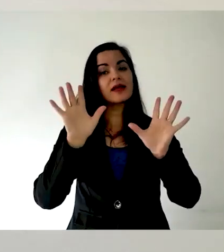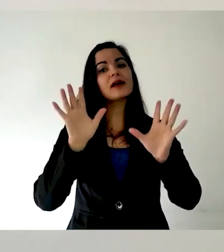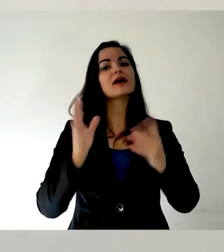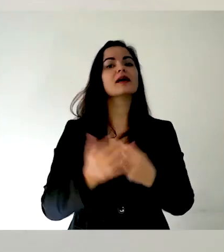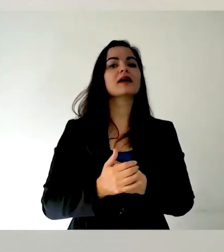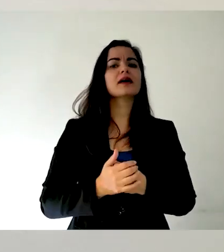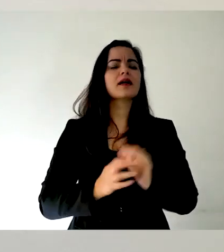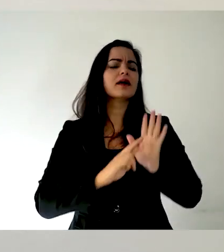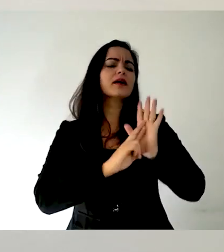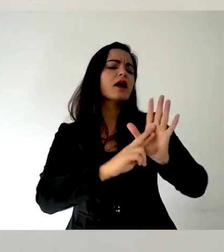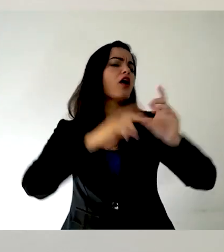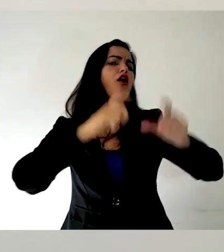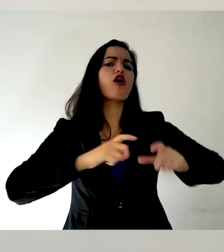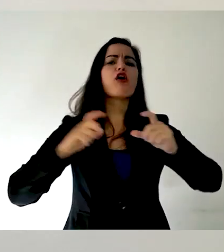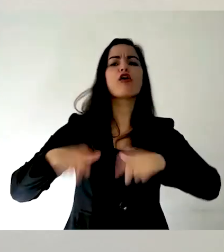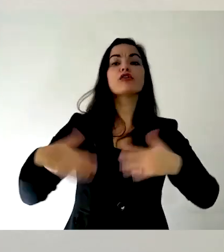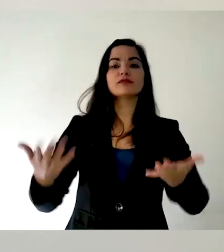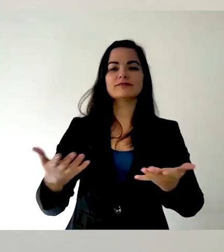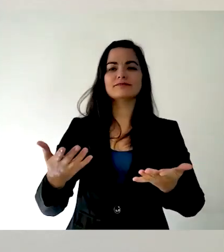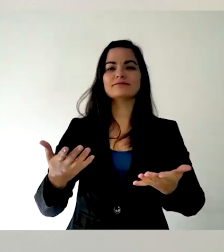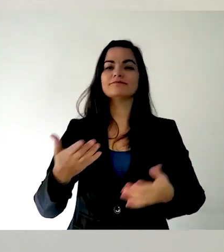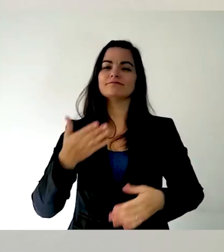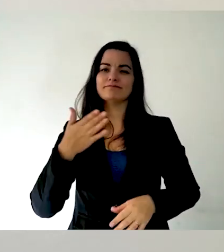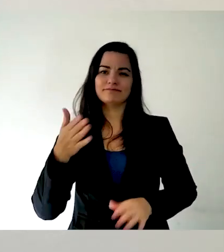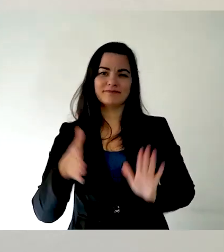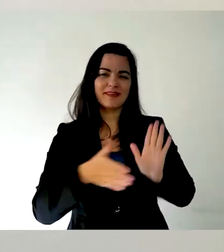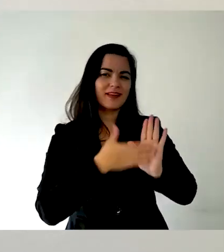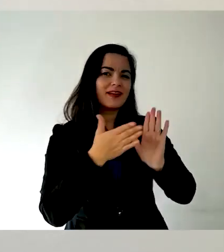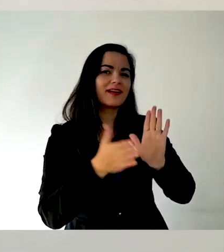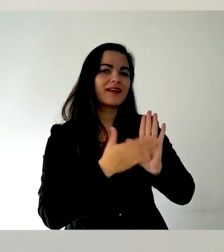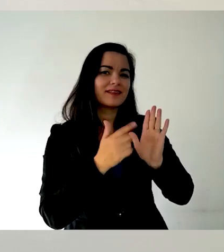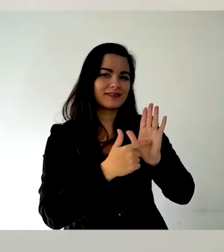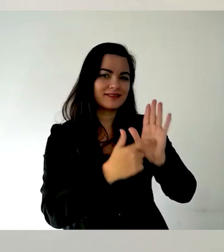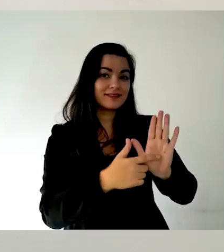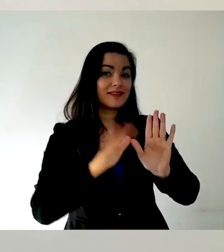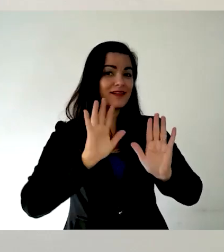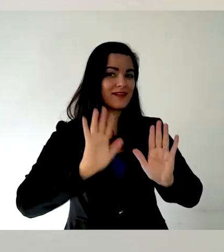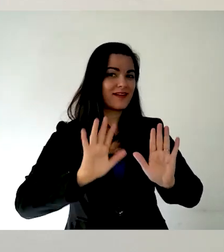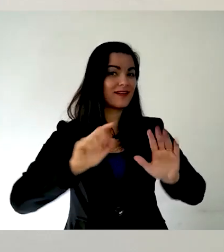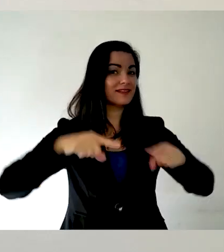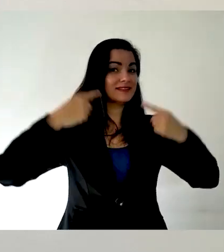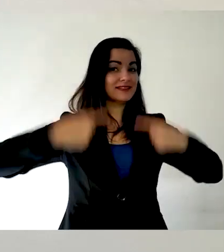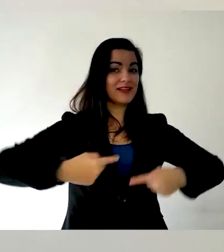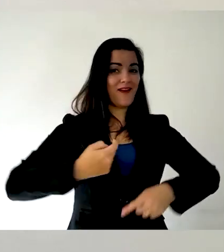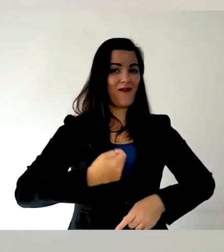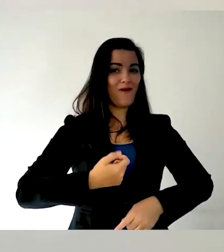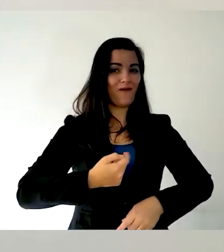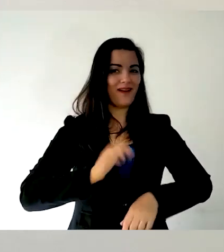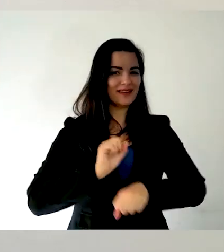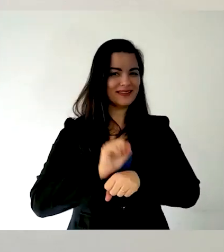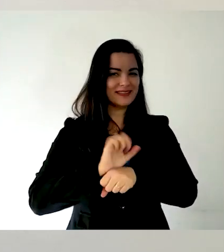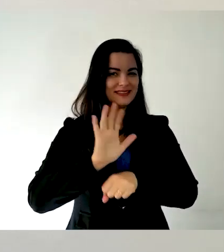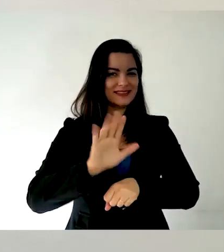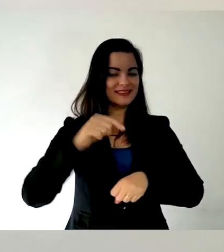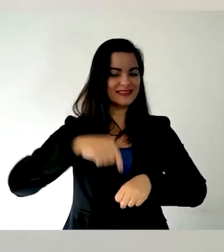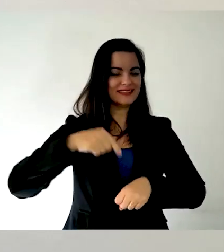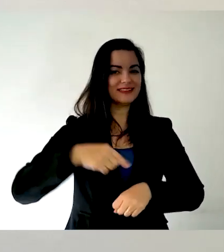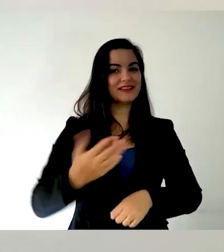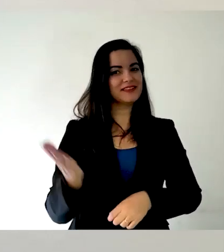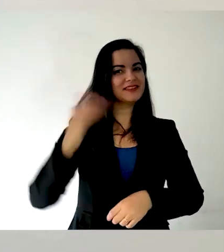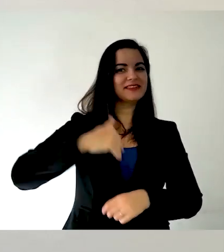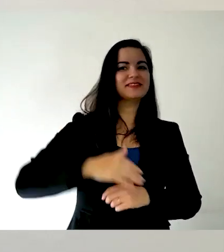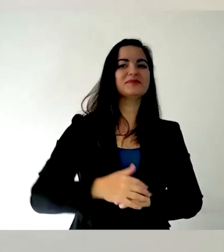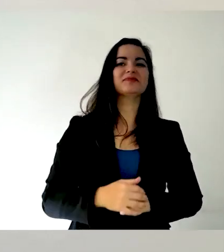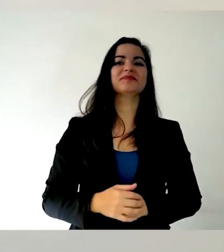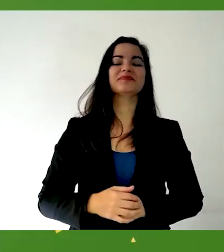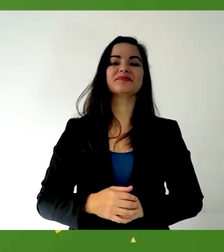onde tudo isso está representado, eu tenho uma proposta, já vou te desafiar aqui no encontro. Então,